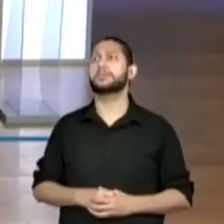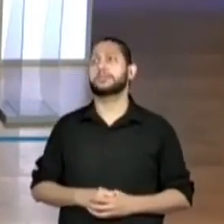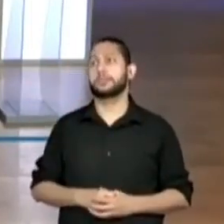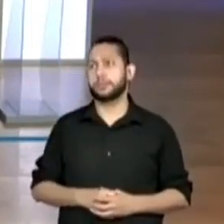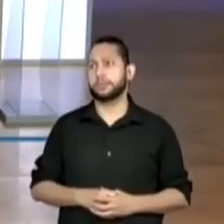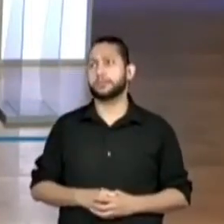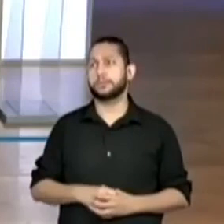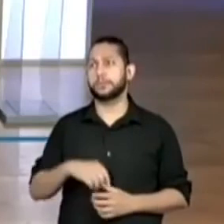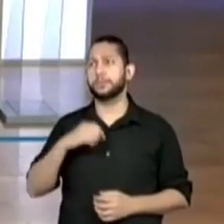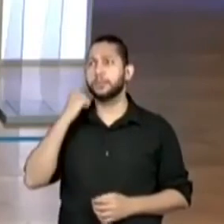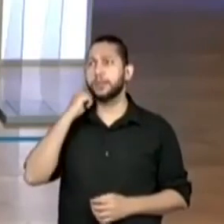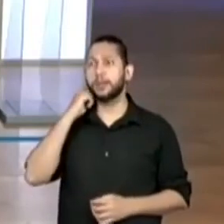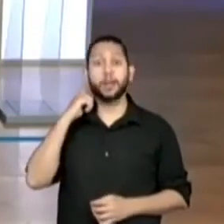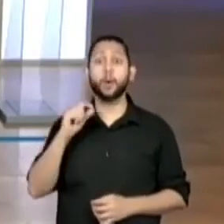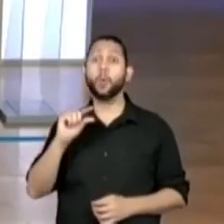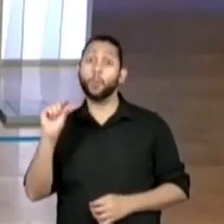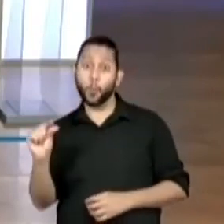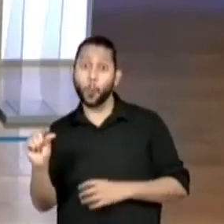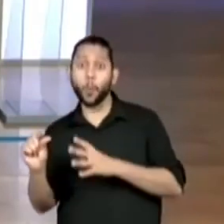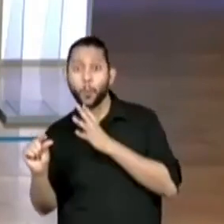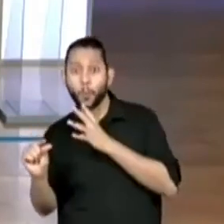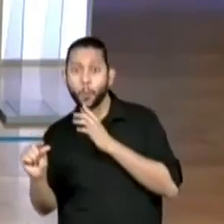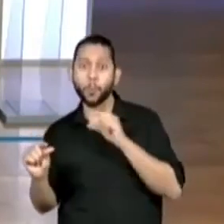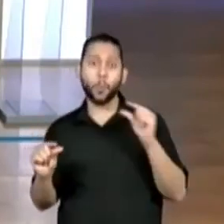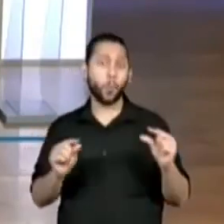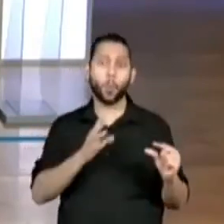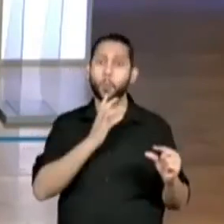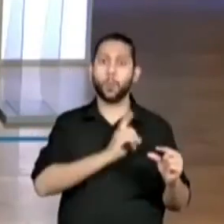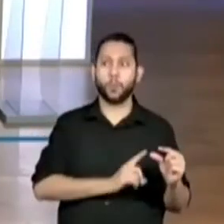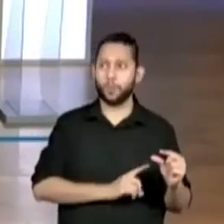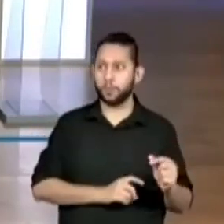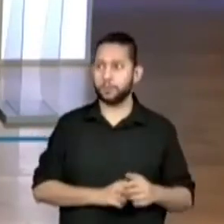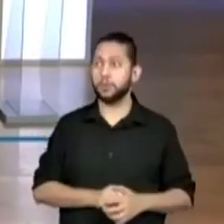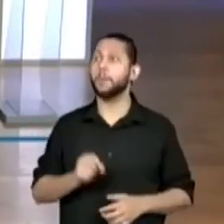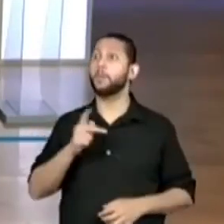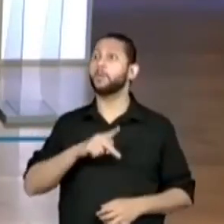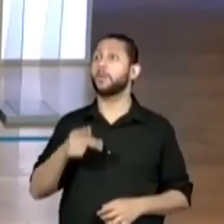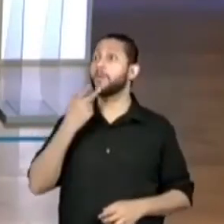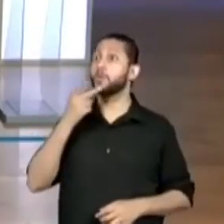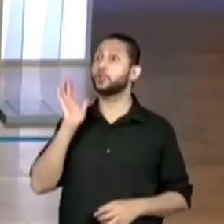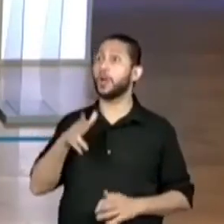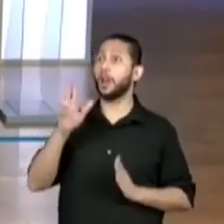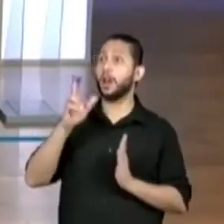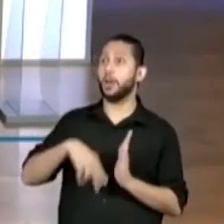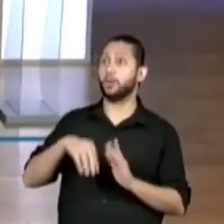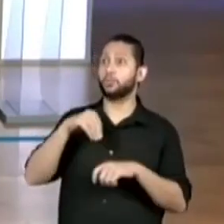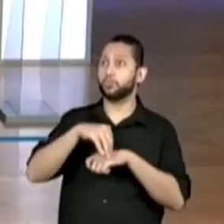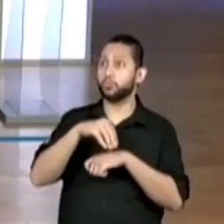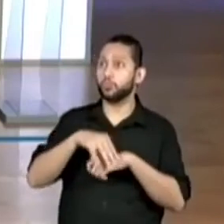bem dividida. A professora Kátia falou que já tinha lido com os estudantes dela.